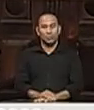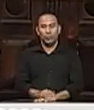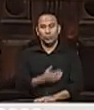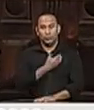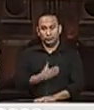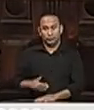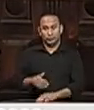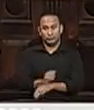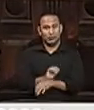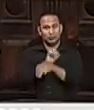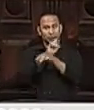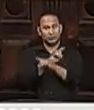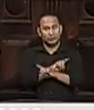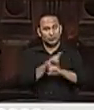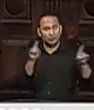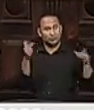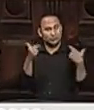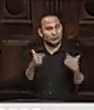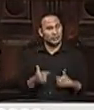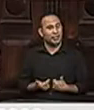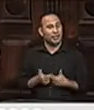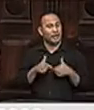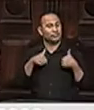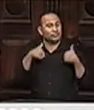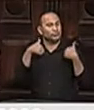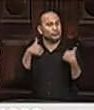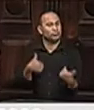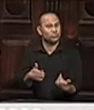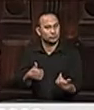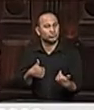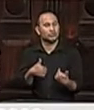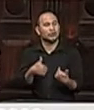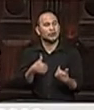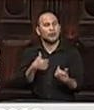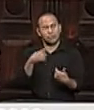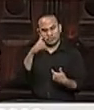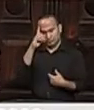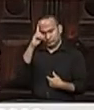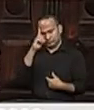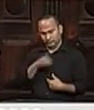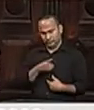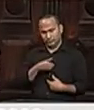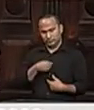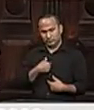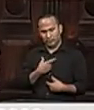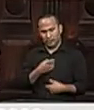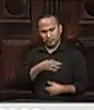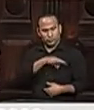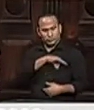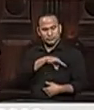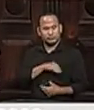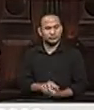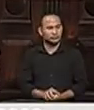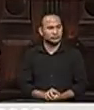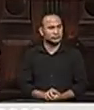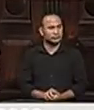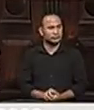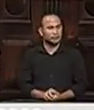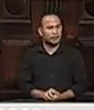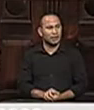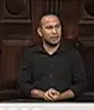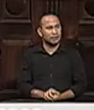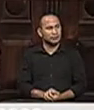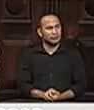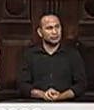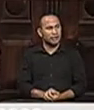do estado não tem mais autoridade e capacidade de comandar as nossas forças policiais. Os cidadãos do